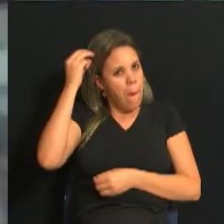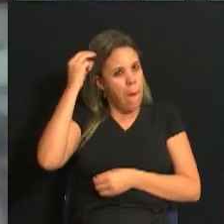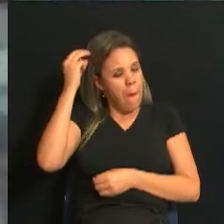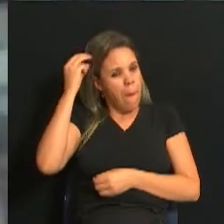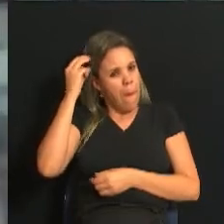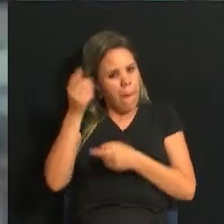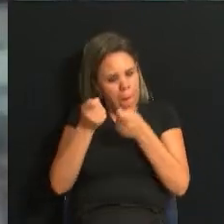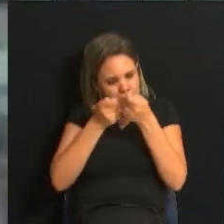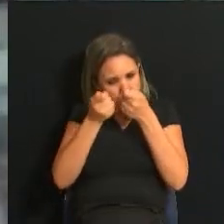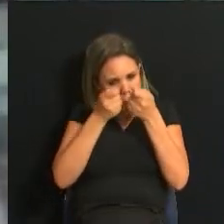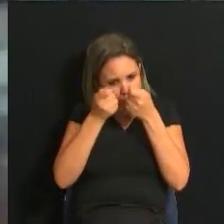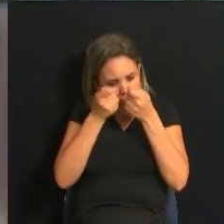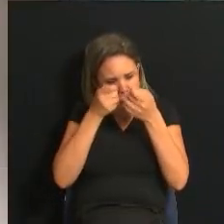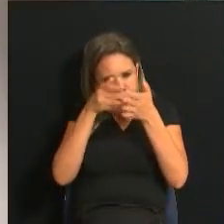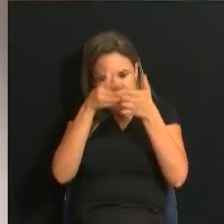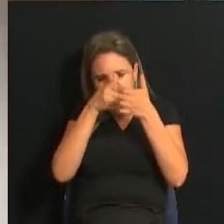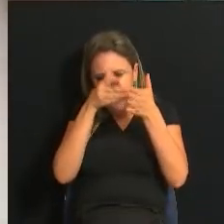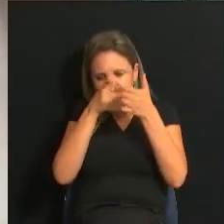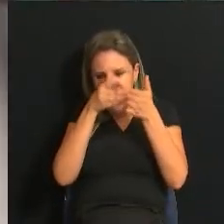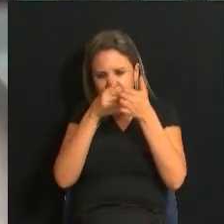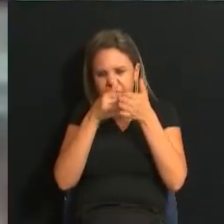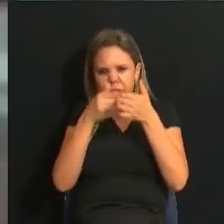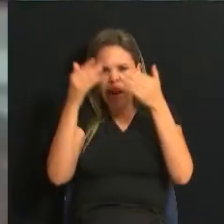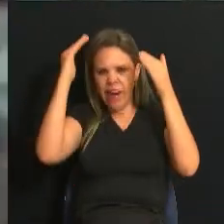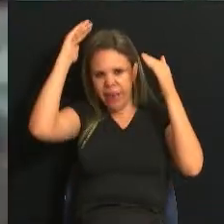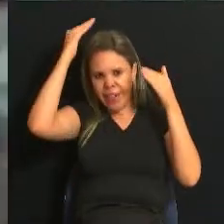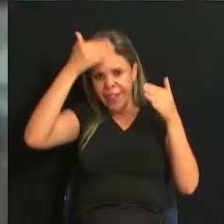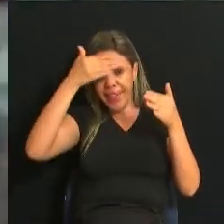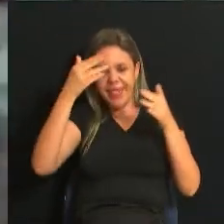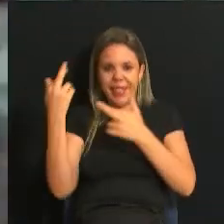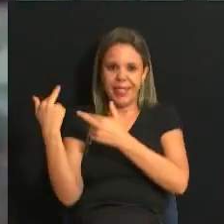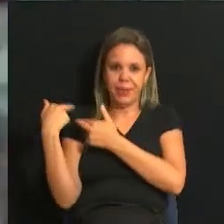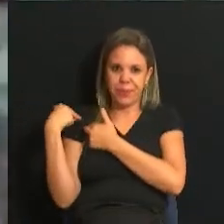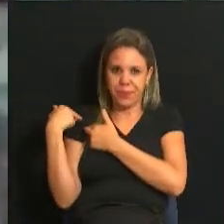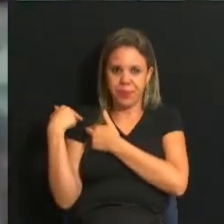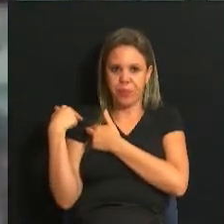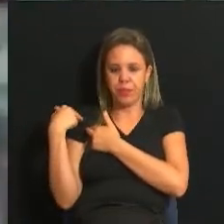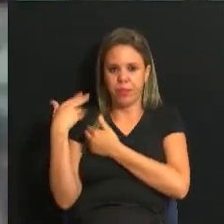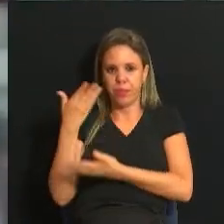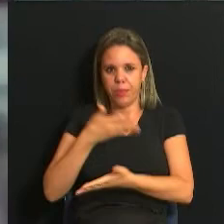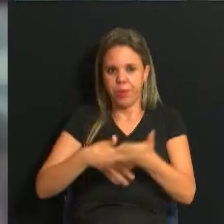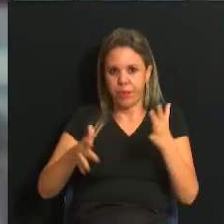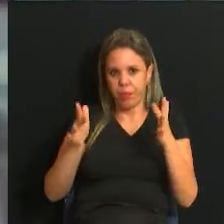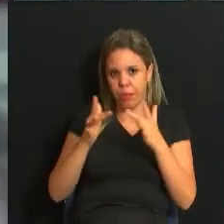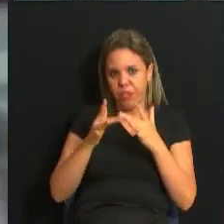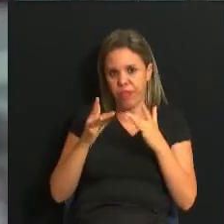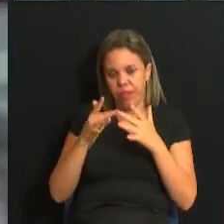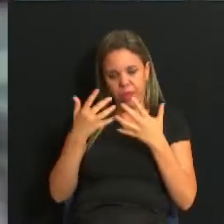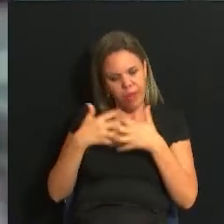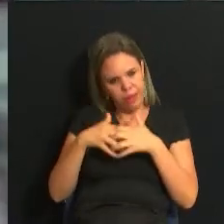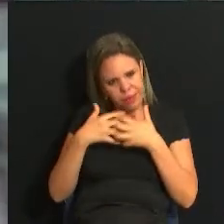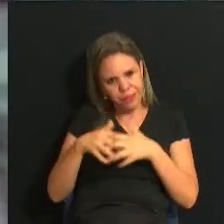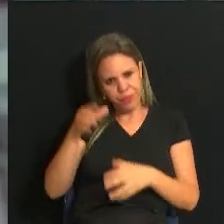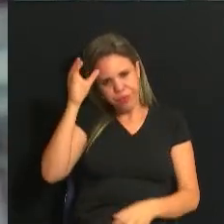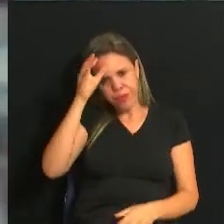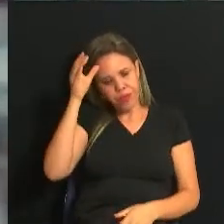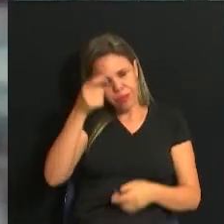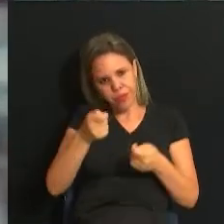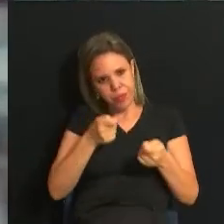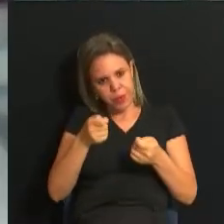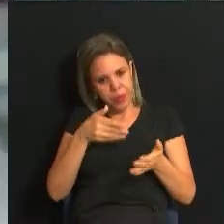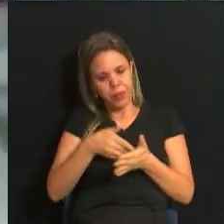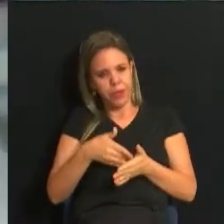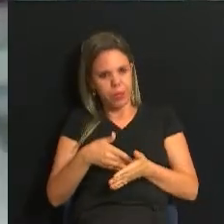inibido. O córtex pré-frontal, que é responsável pela nossa trava social, pela parte de raciocínio e cognição, também está inibido.